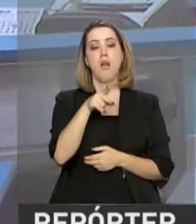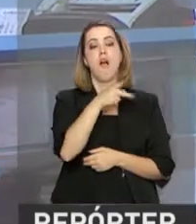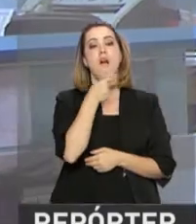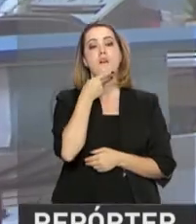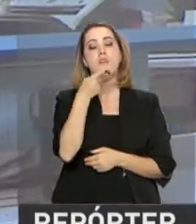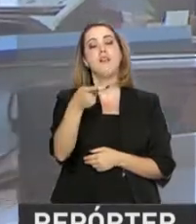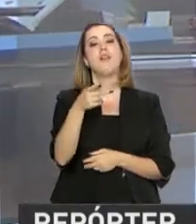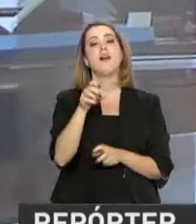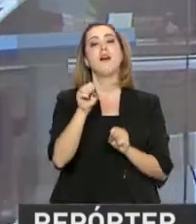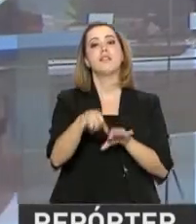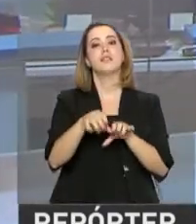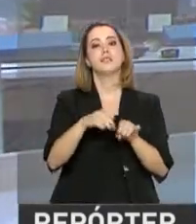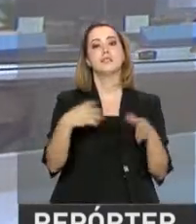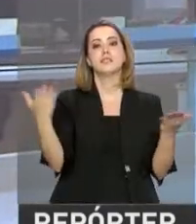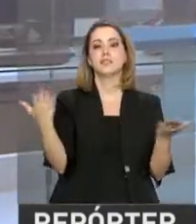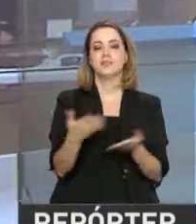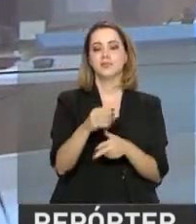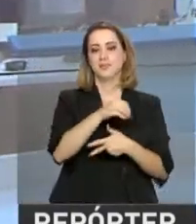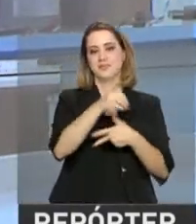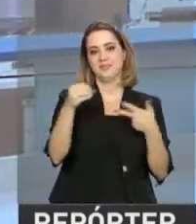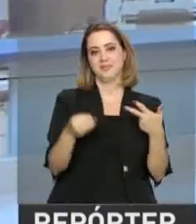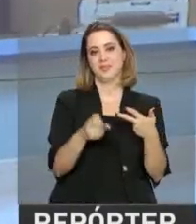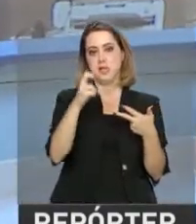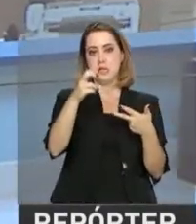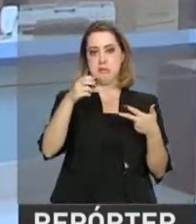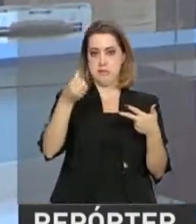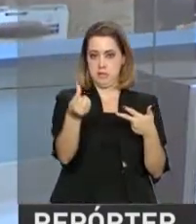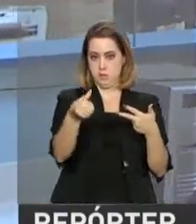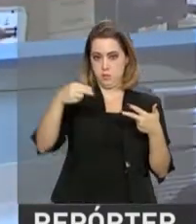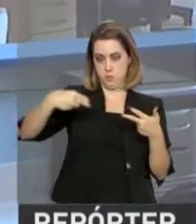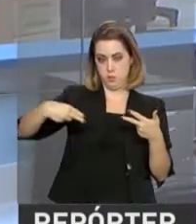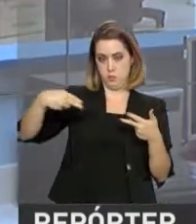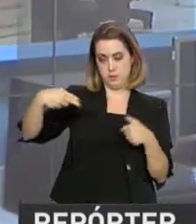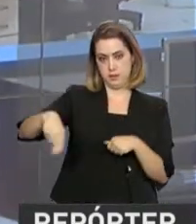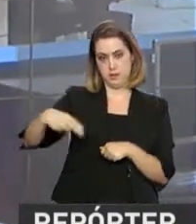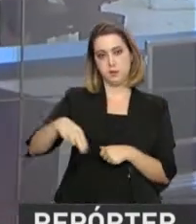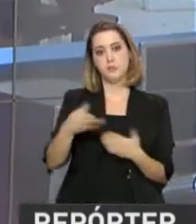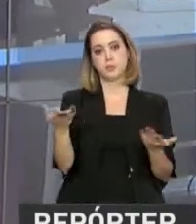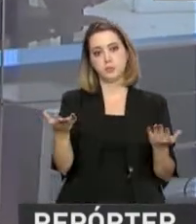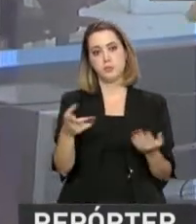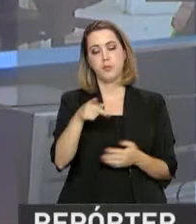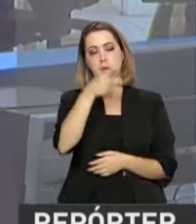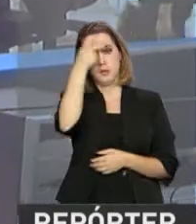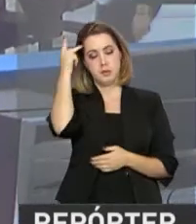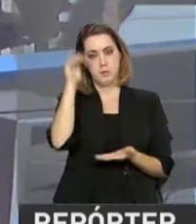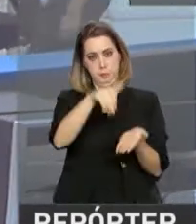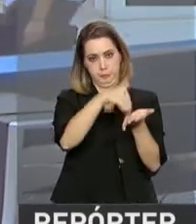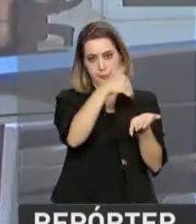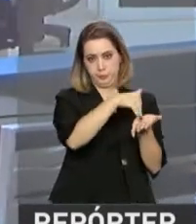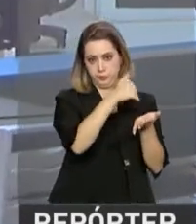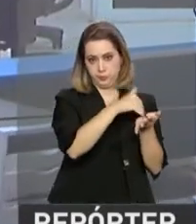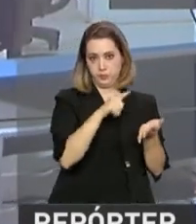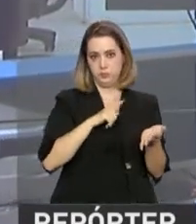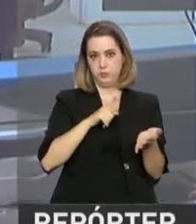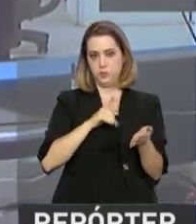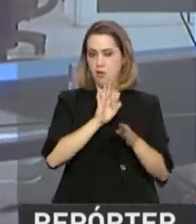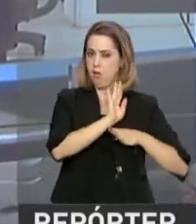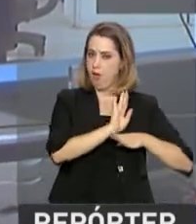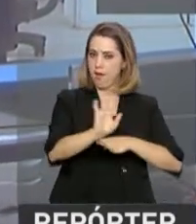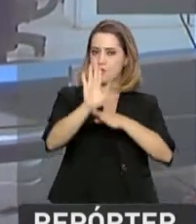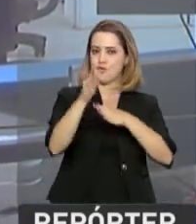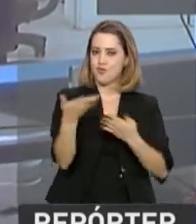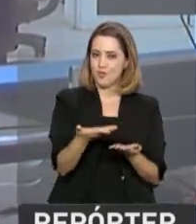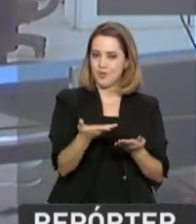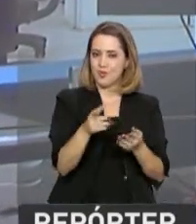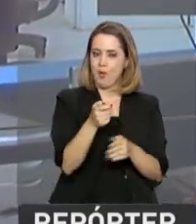as provas do enem serão aplicadas nos dias 5 e 6 de novembro e os estudantes inscritos contam agora com mais uma ajuda nesta